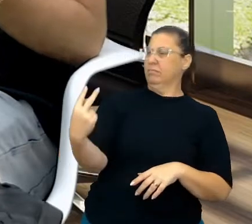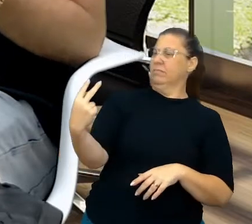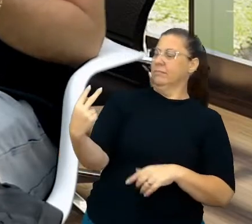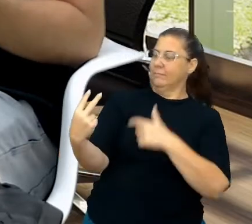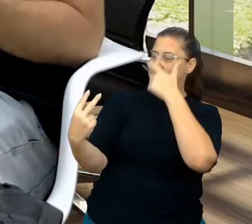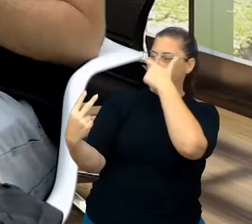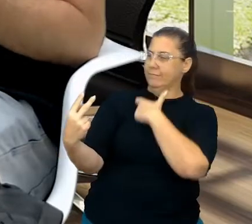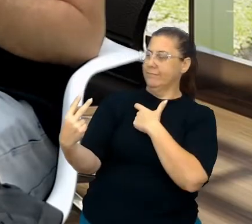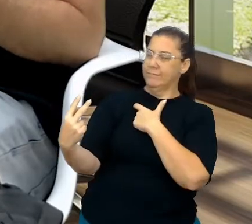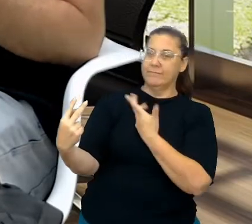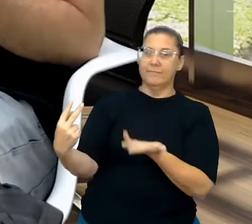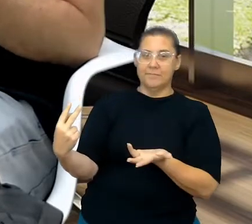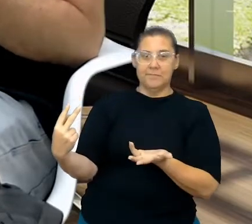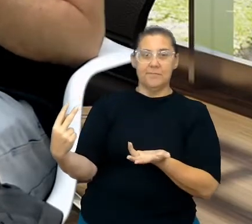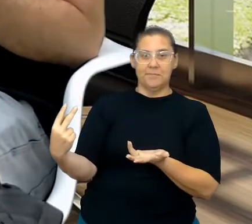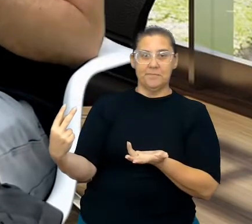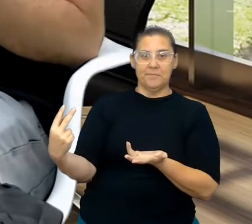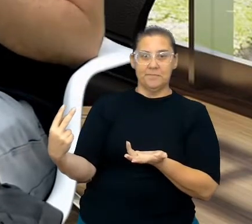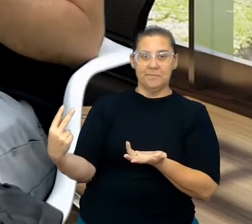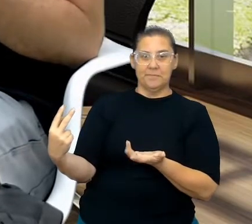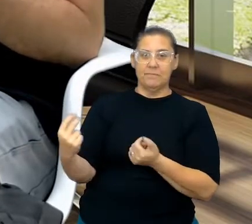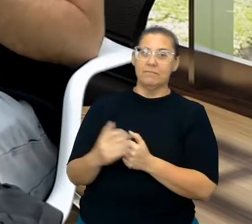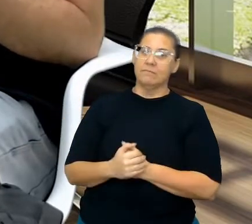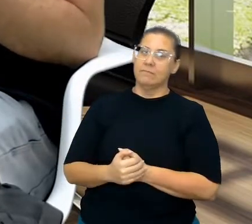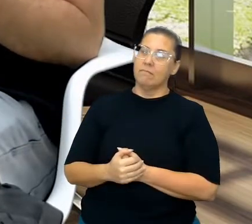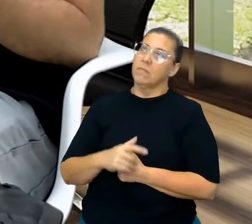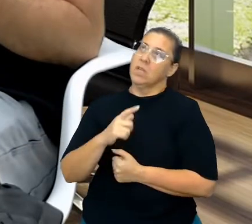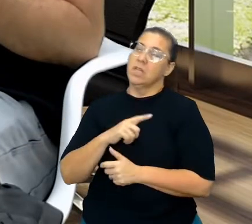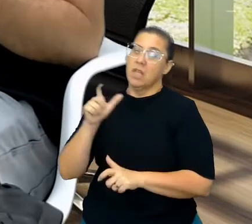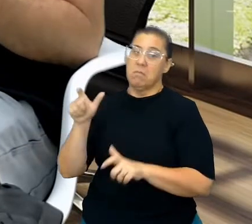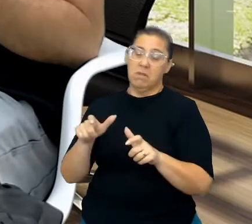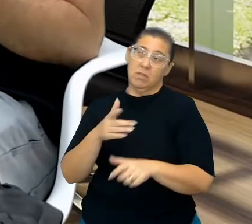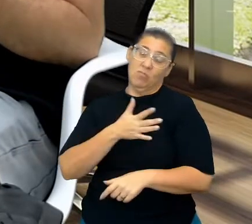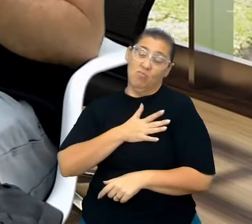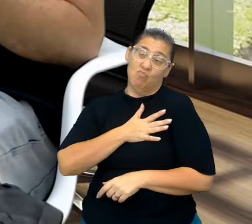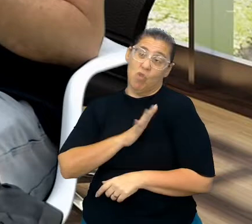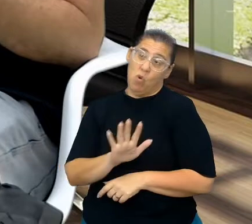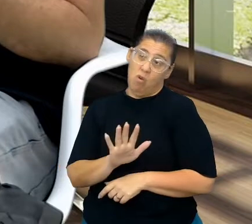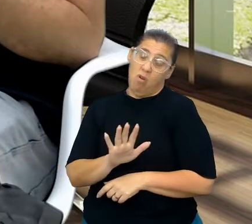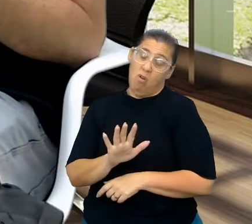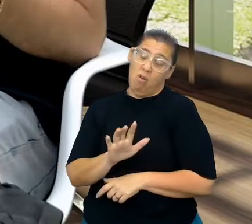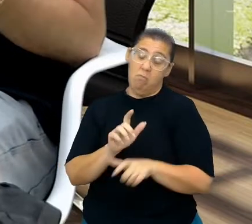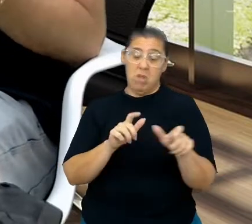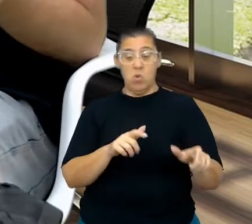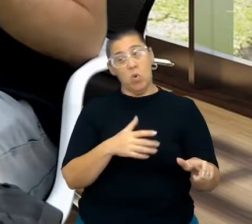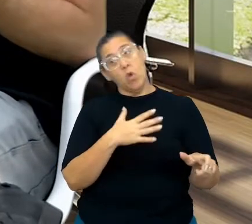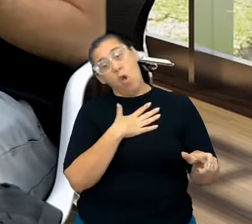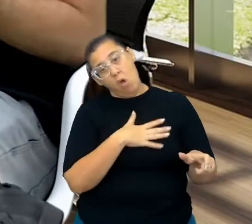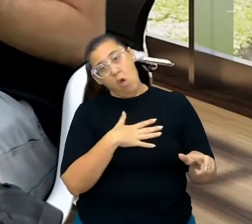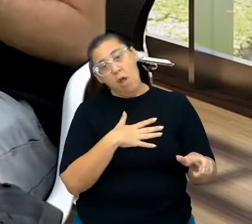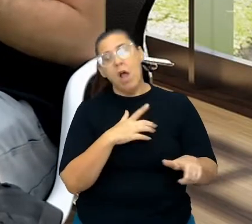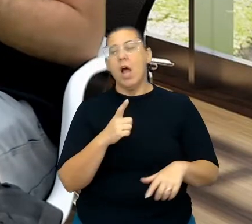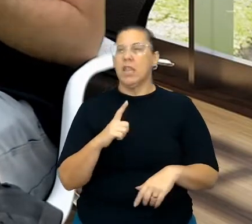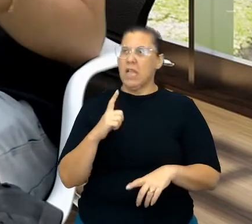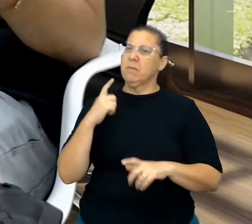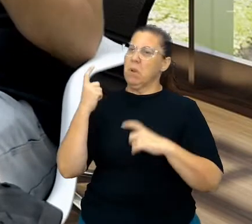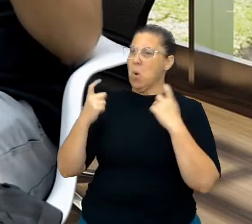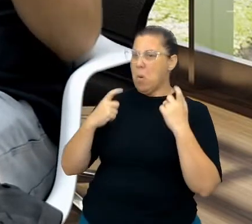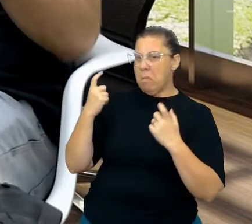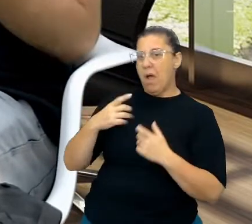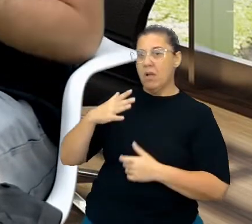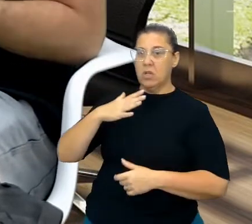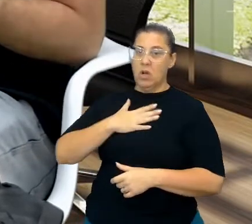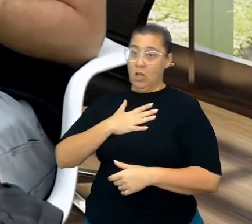imagem? Penso. Tipo, tem gente que não gosta, tem gente que gosta. A gente tem que ter essa preocupação, né, com a